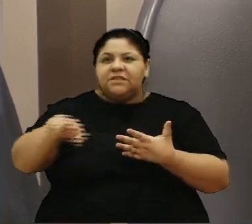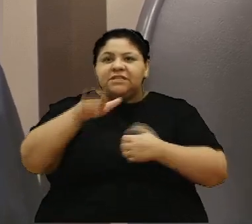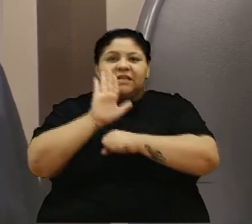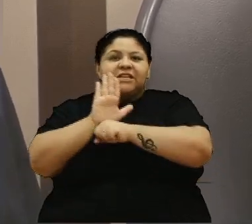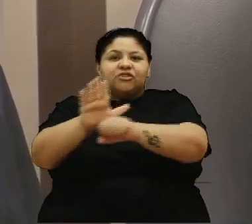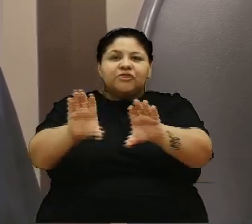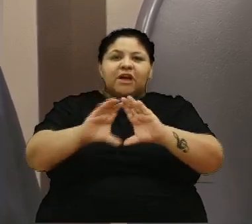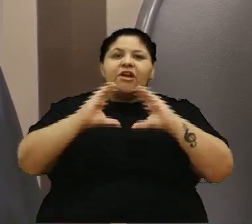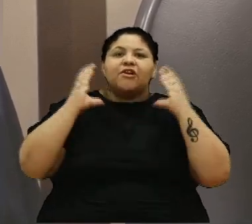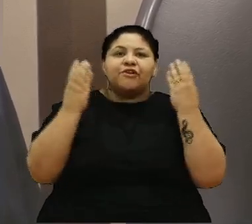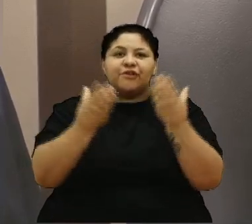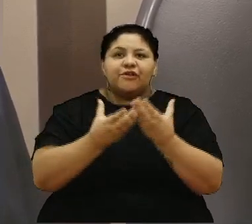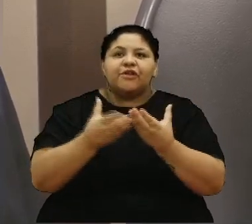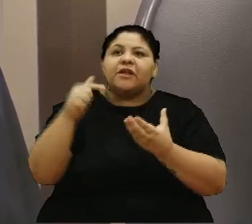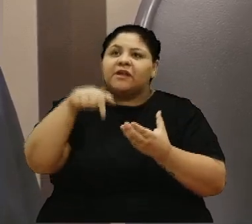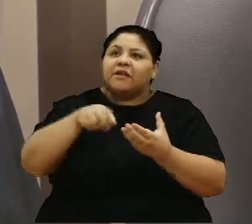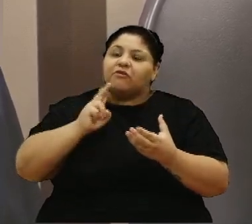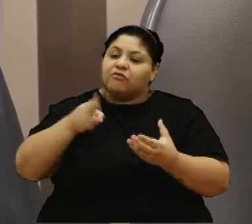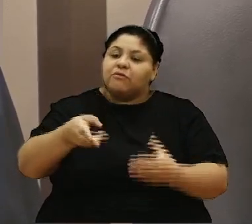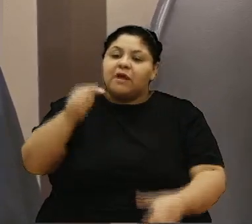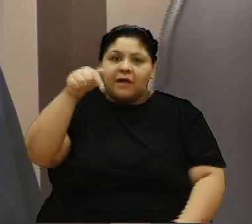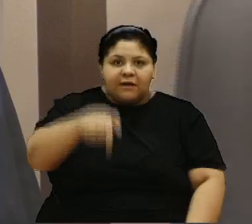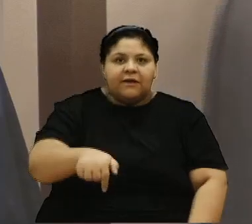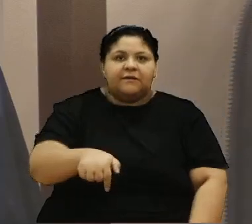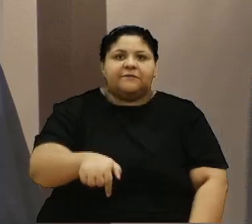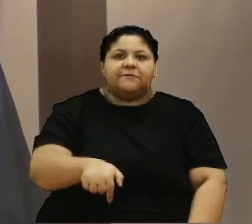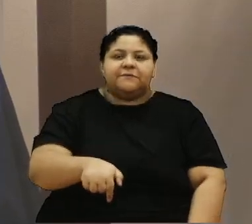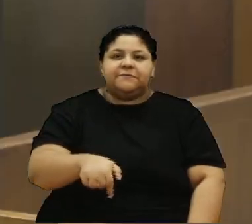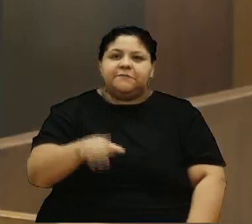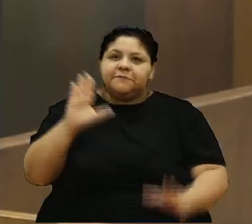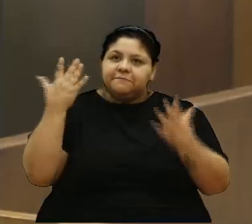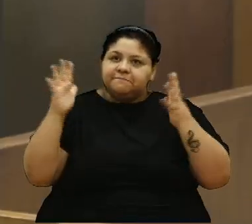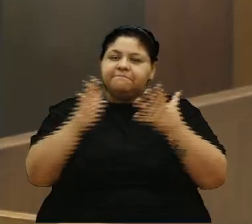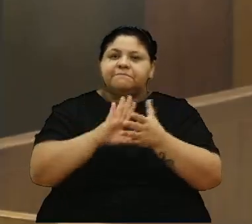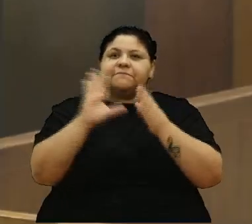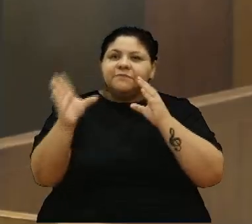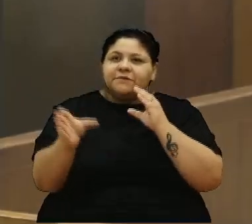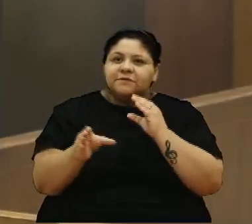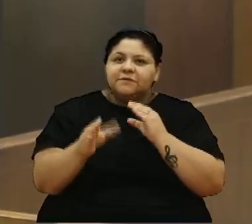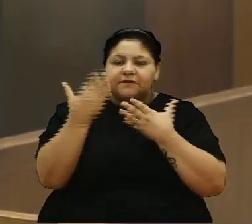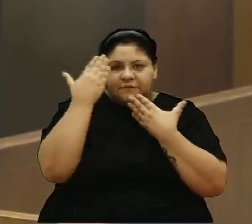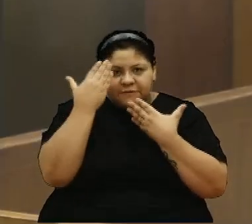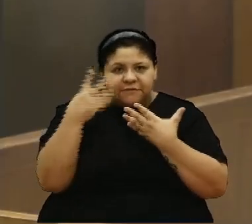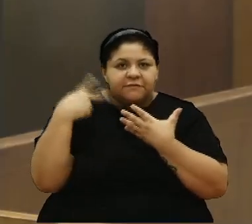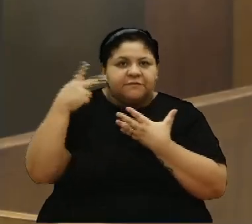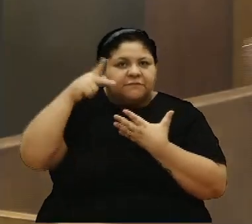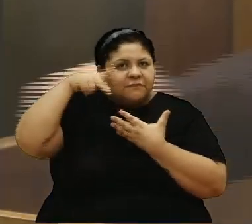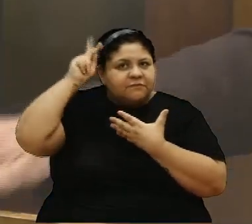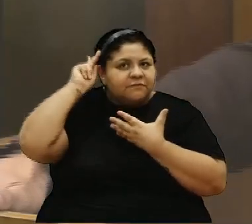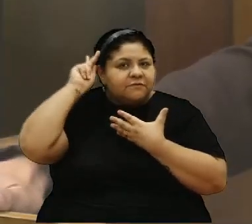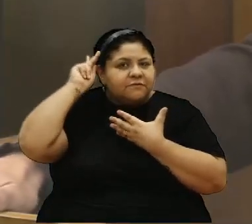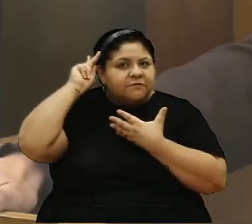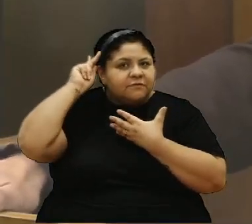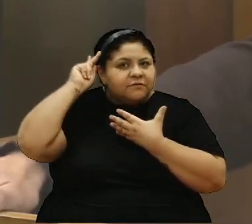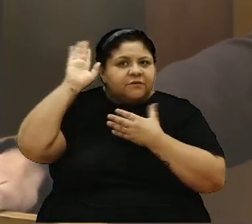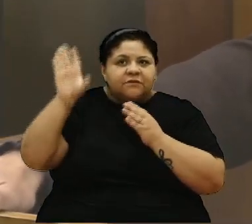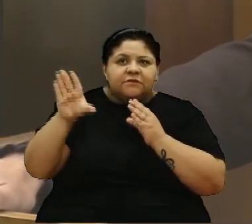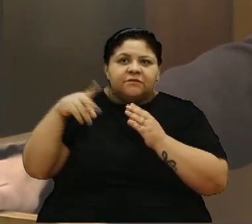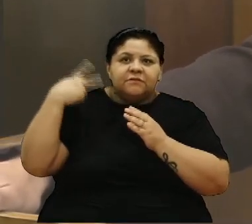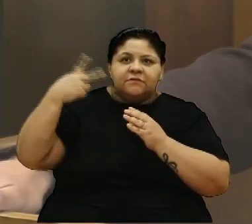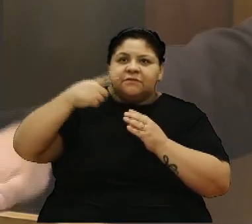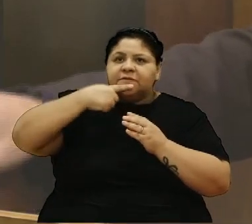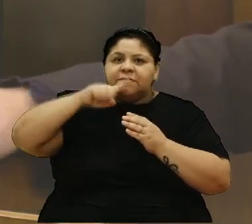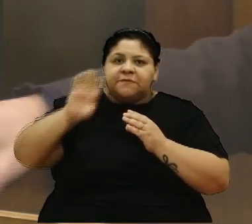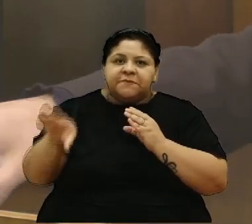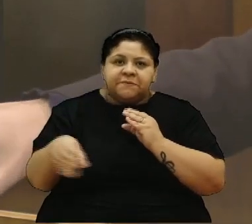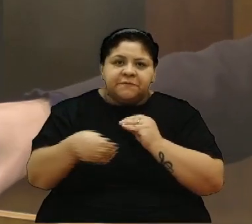a comunidade, que é quem nos mantém aqui. Então, parabéns. Pessoal, parte. Só agradeço o vereador Iago. Vereador Caleb,